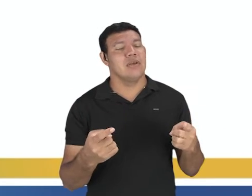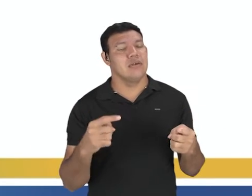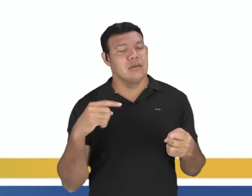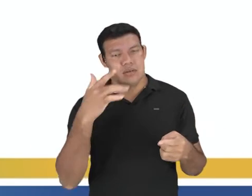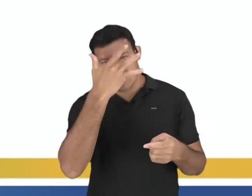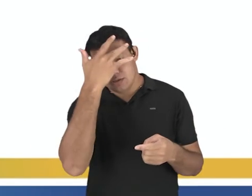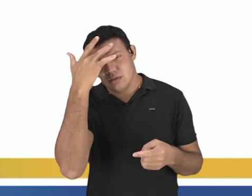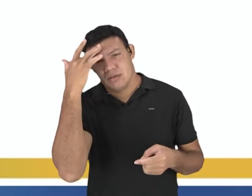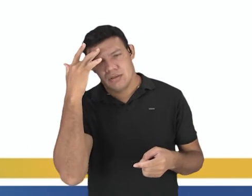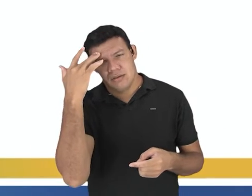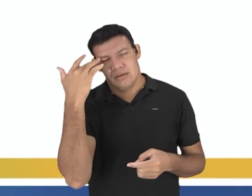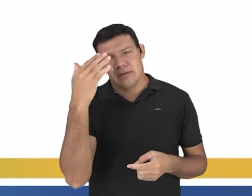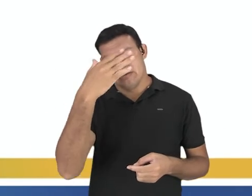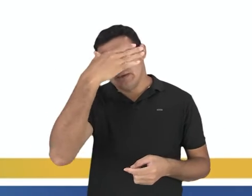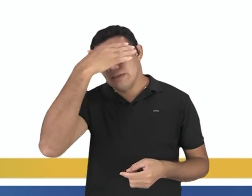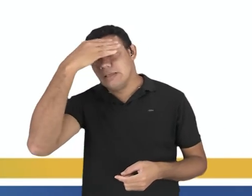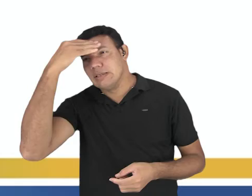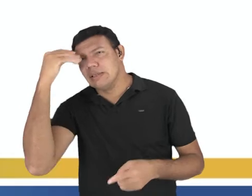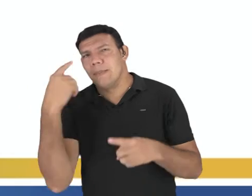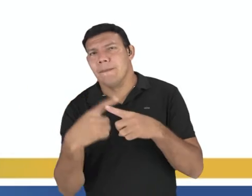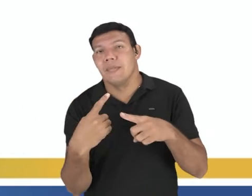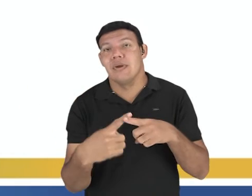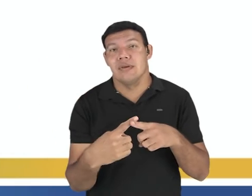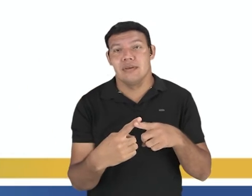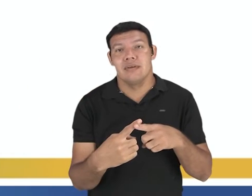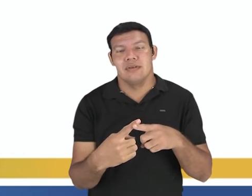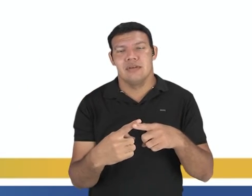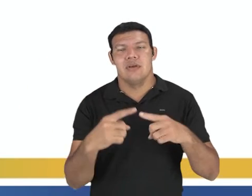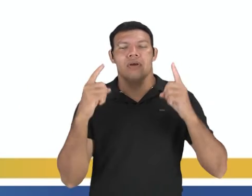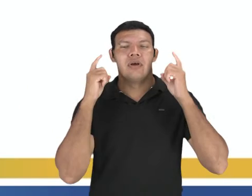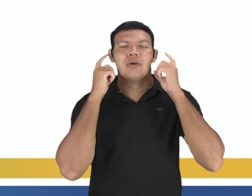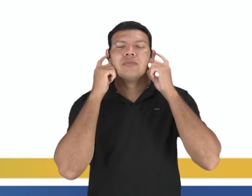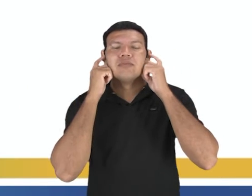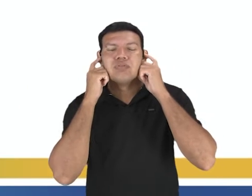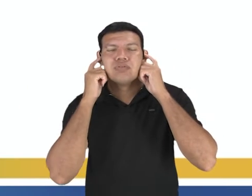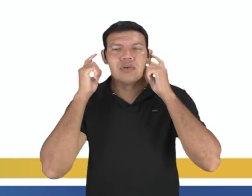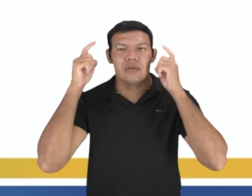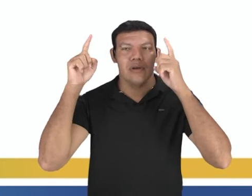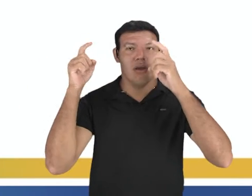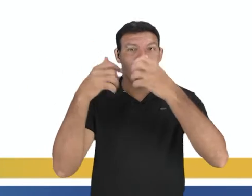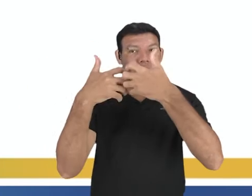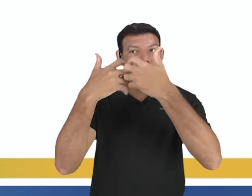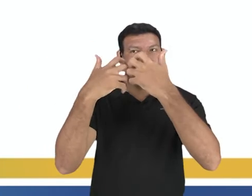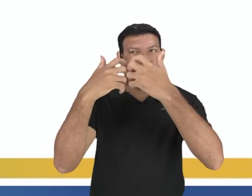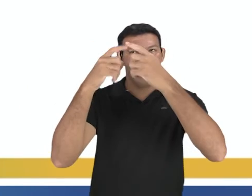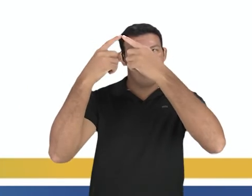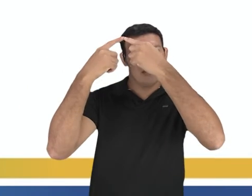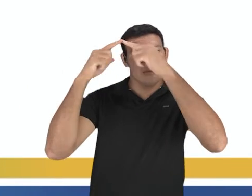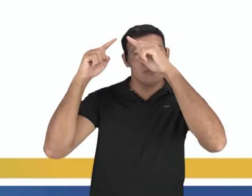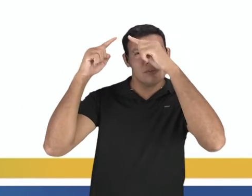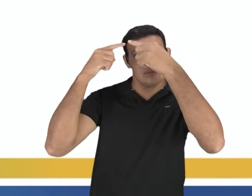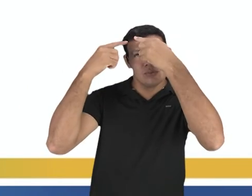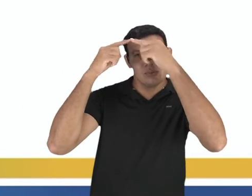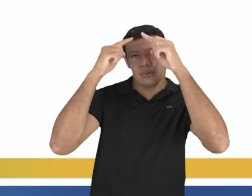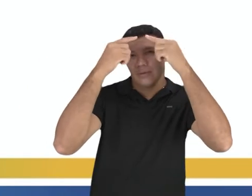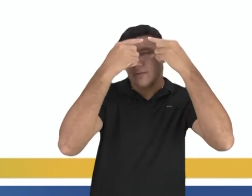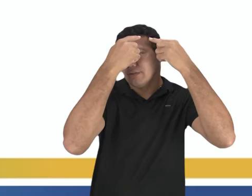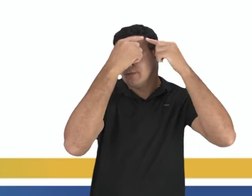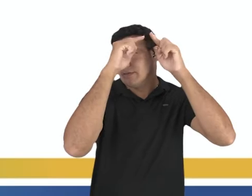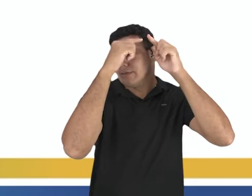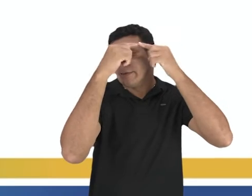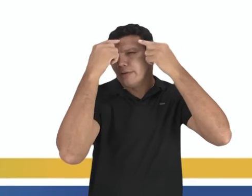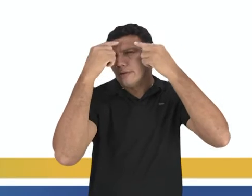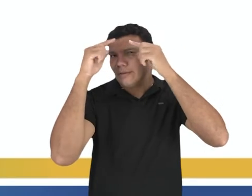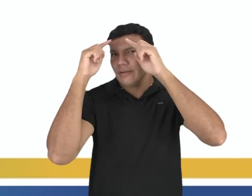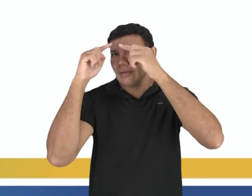para se livrar dela. Na hora que a música entra pela primeira vez no cérebro, você nem imagina que vai ficar com